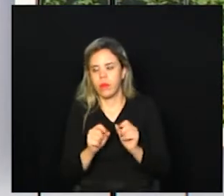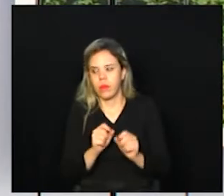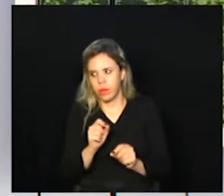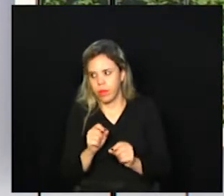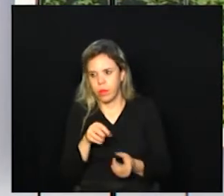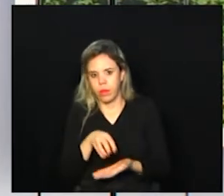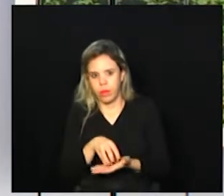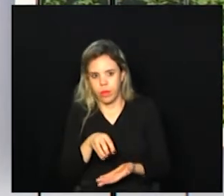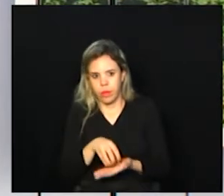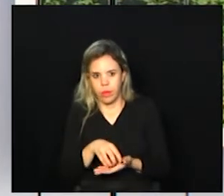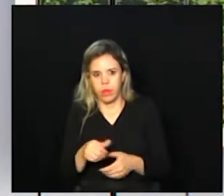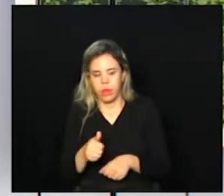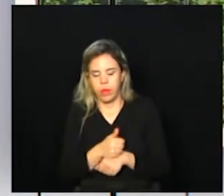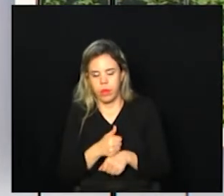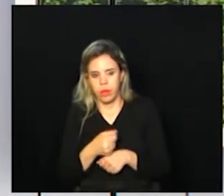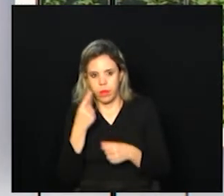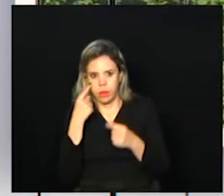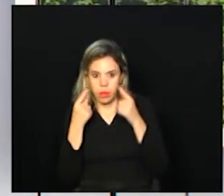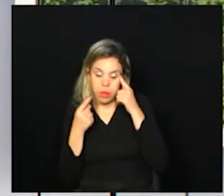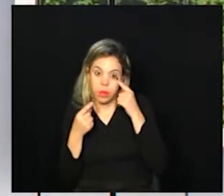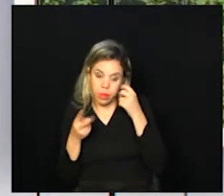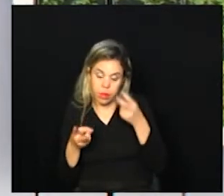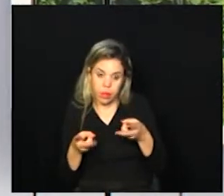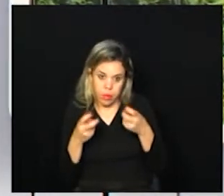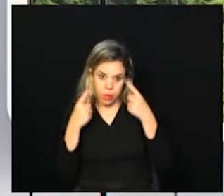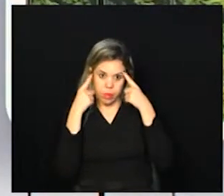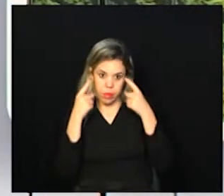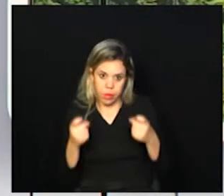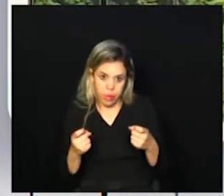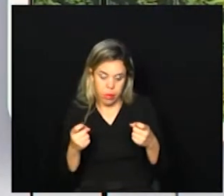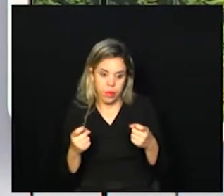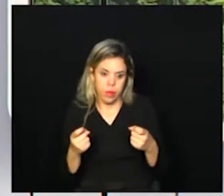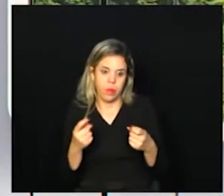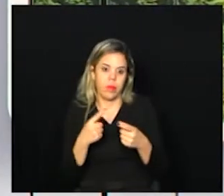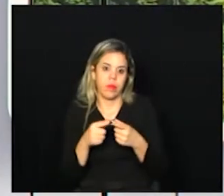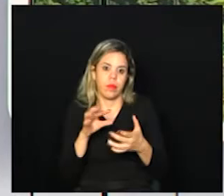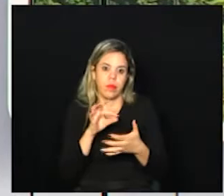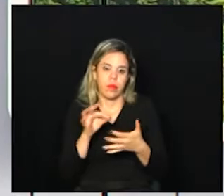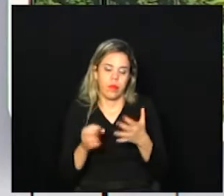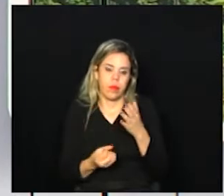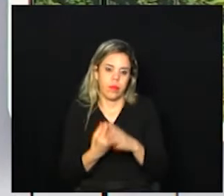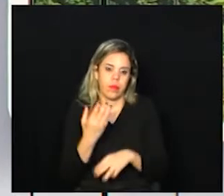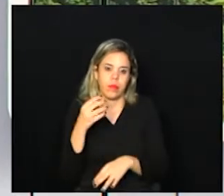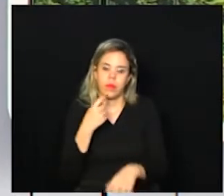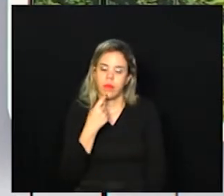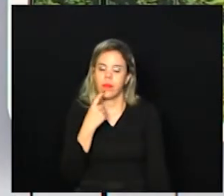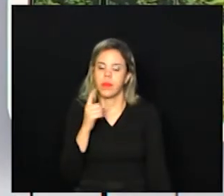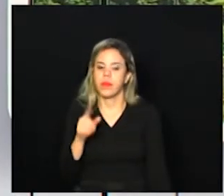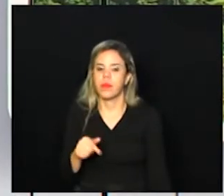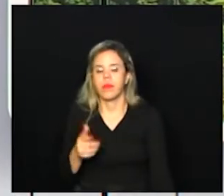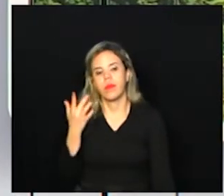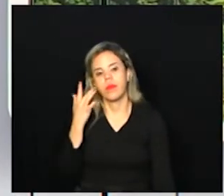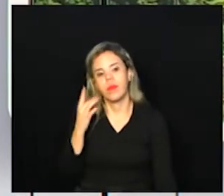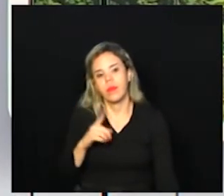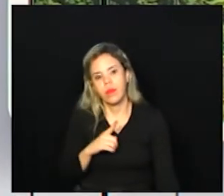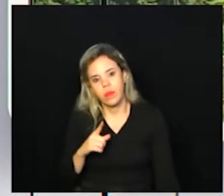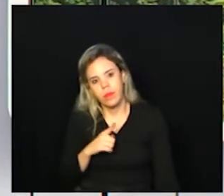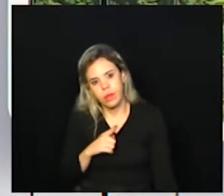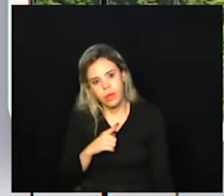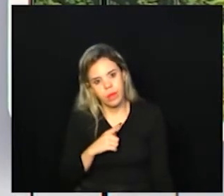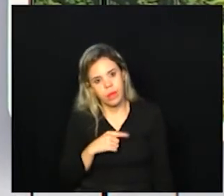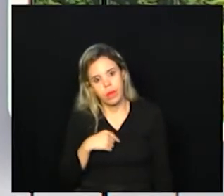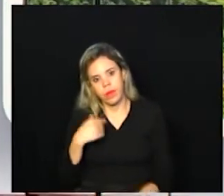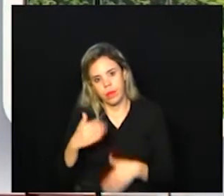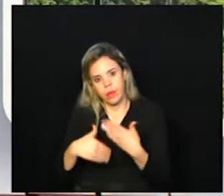setor especializado que olhe a violência nessa complexidade. Foi criado em Campinas, acho que nós temos que dar passos, nós estamos em